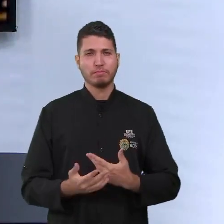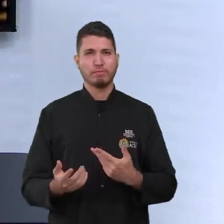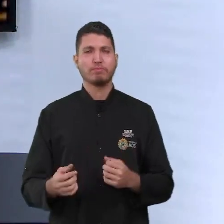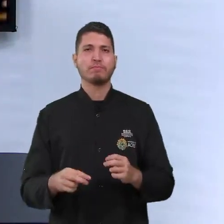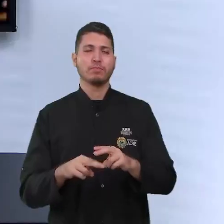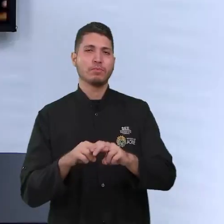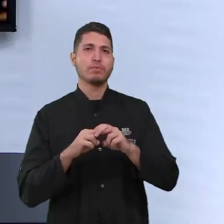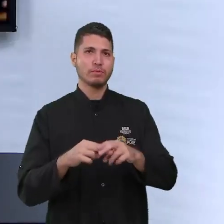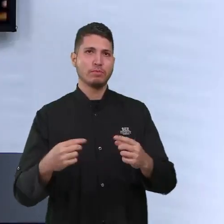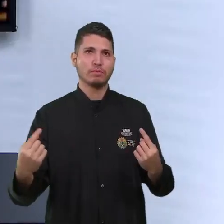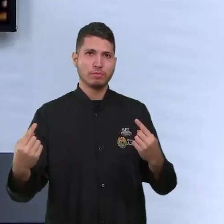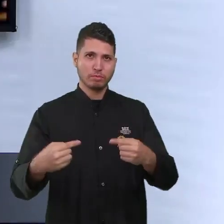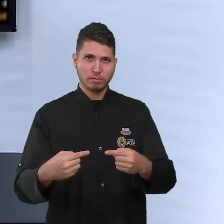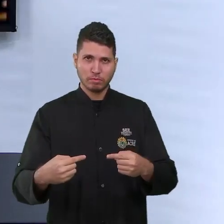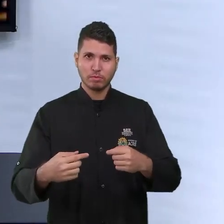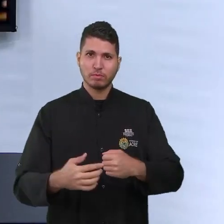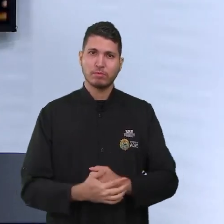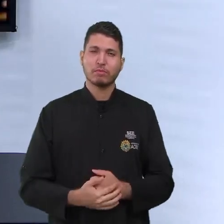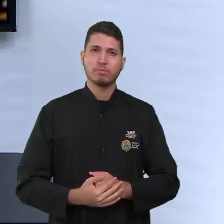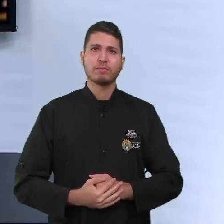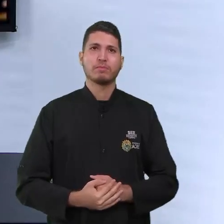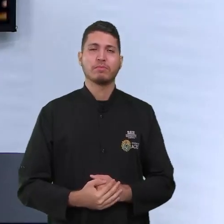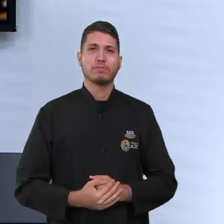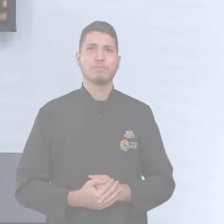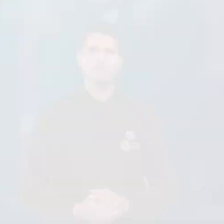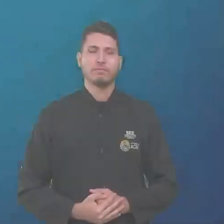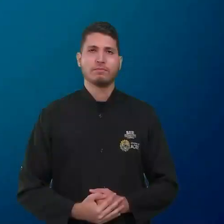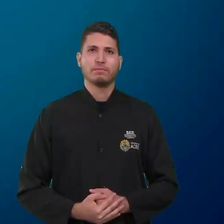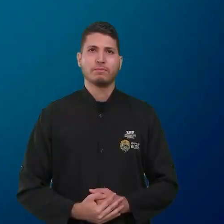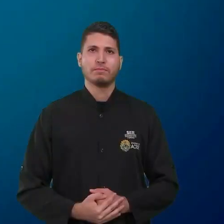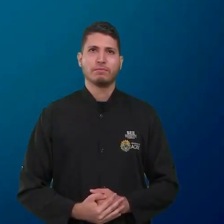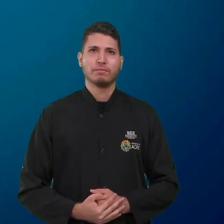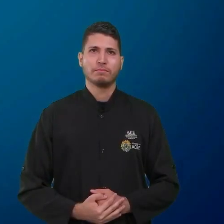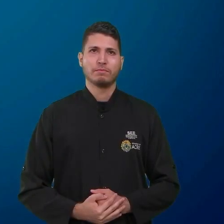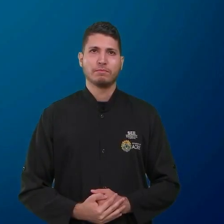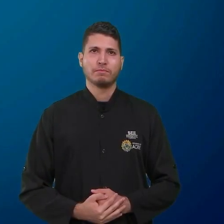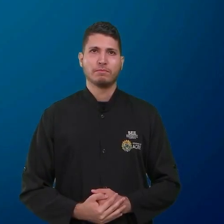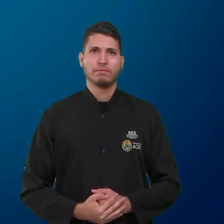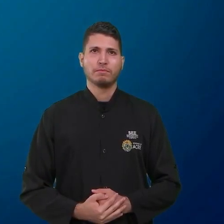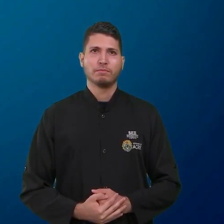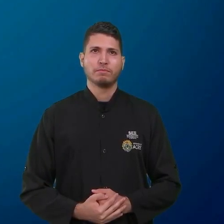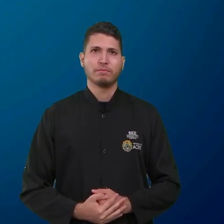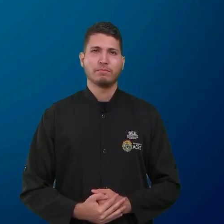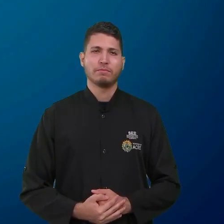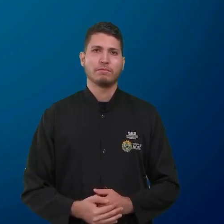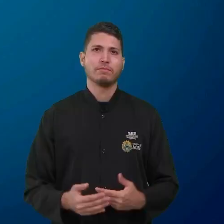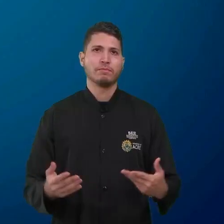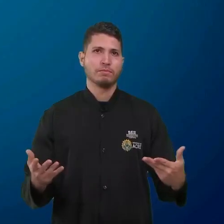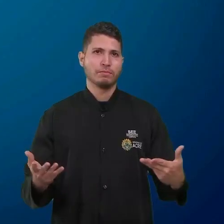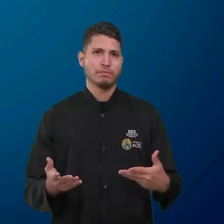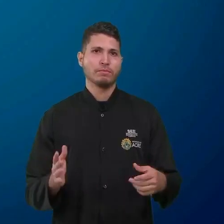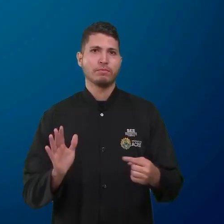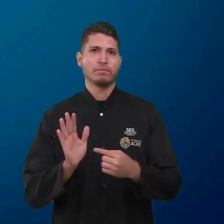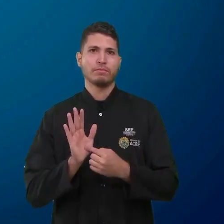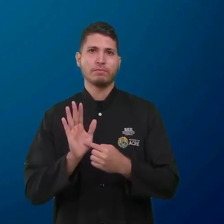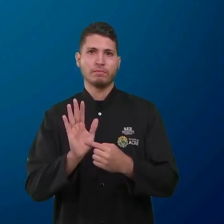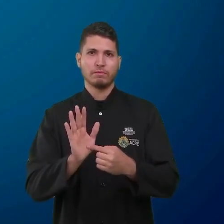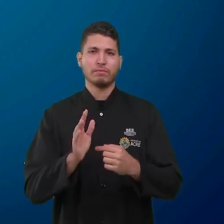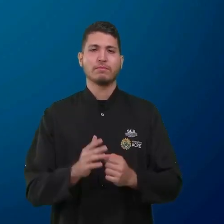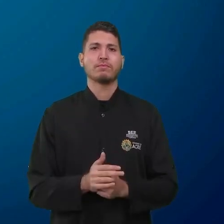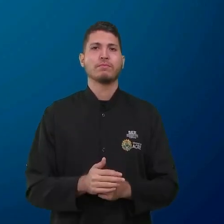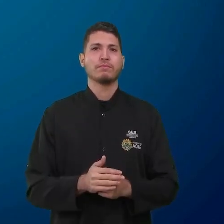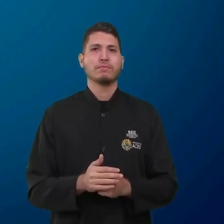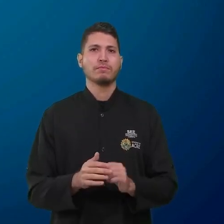principalmente por conta desses recursos chamados de recursos estratégicos. Agora quero apresentar para vocês os caminhos para a